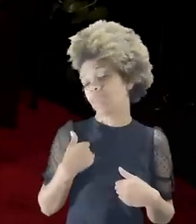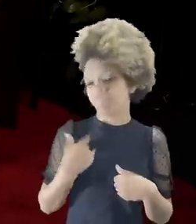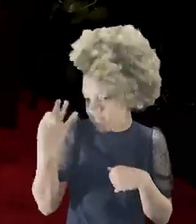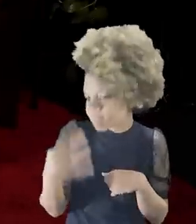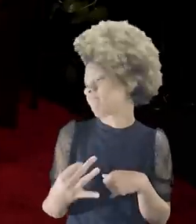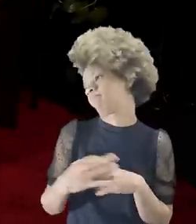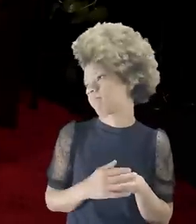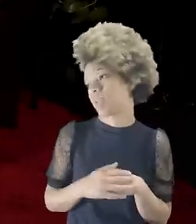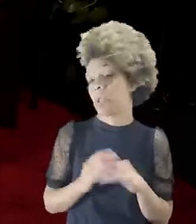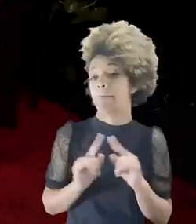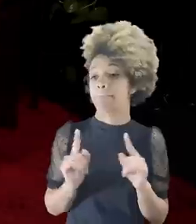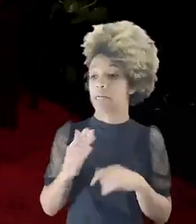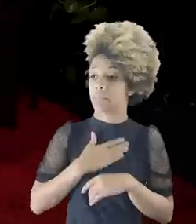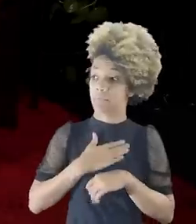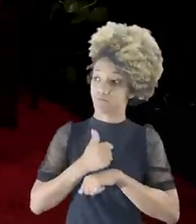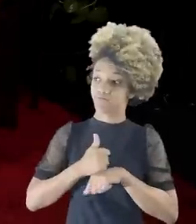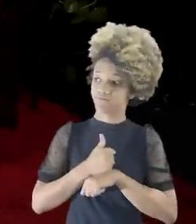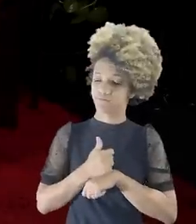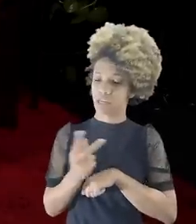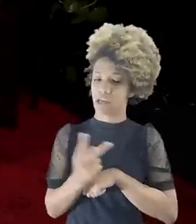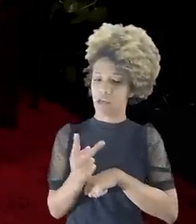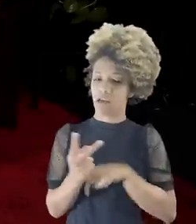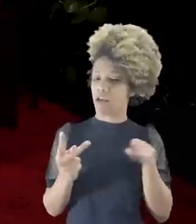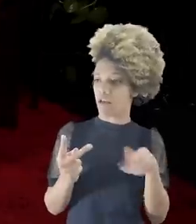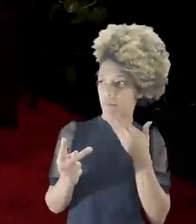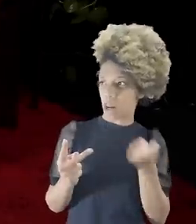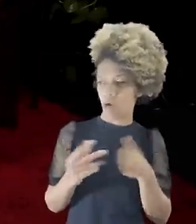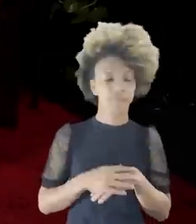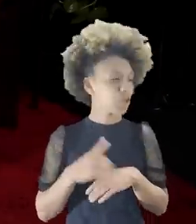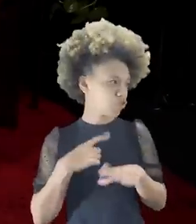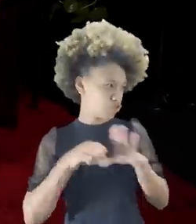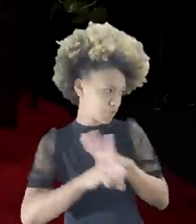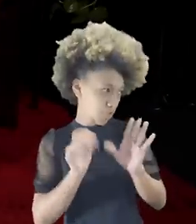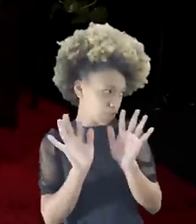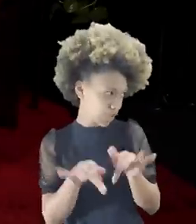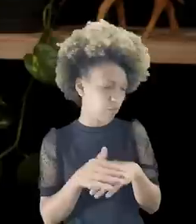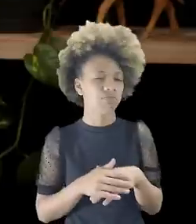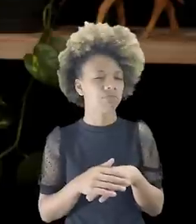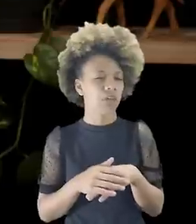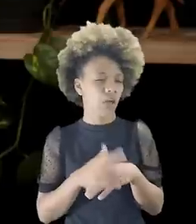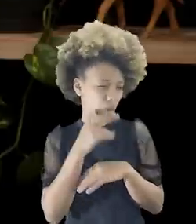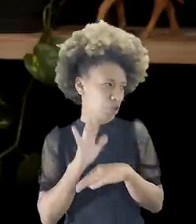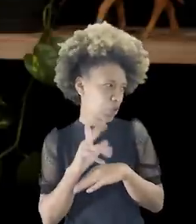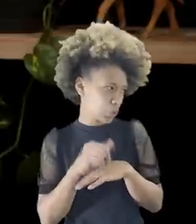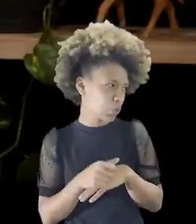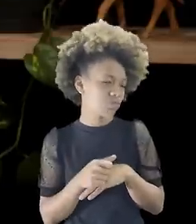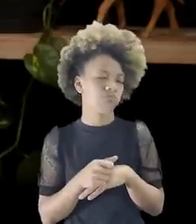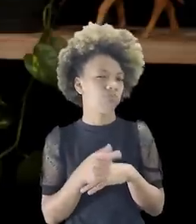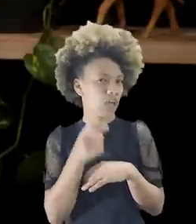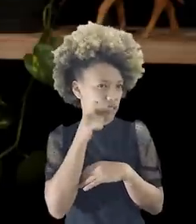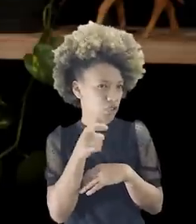físico justamente só que para mim Tecnicamente esses dois são melhores Eu assisti aquele arremesso final obviamente todo mundo assistiu